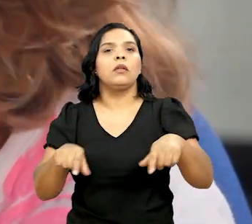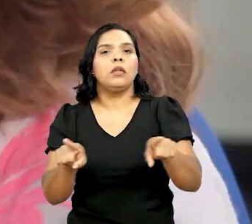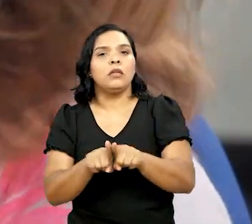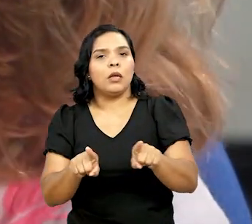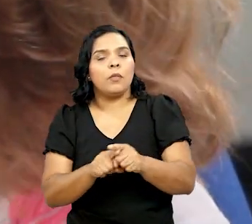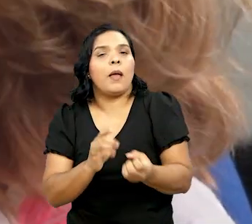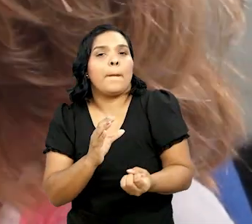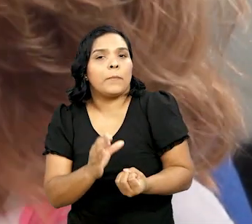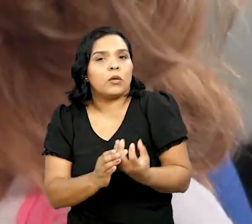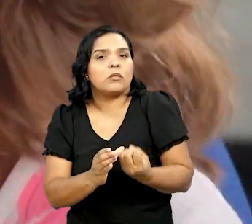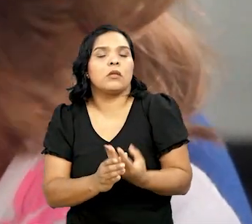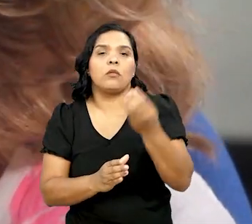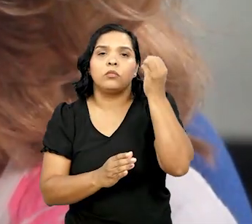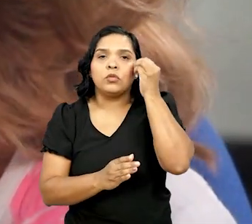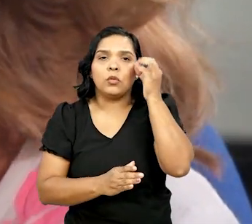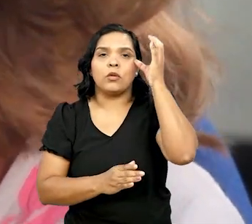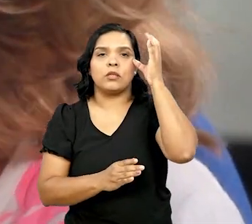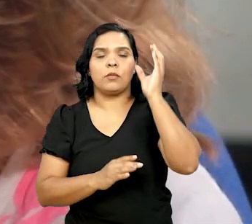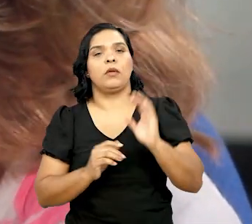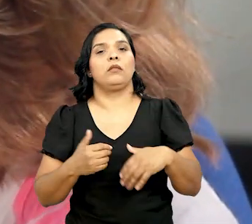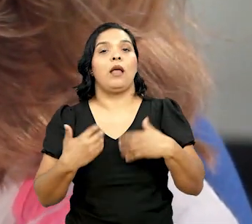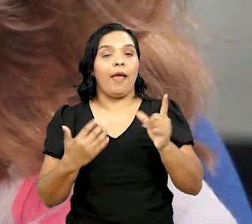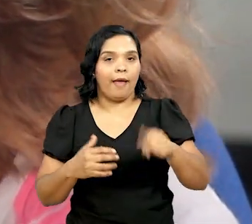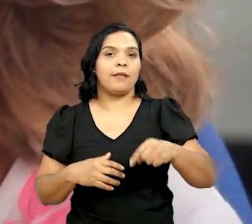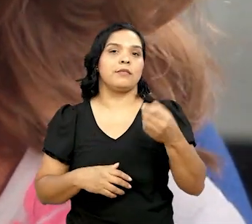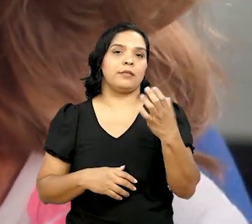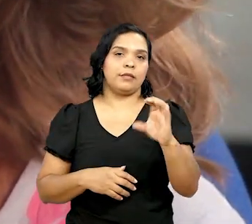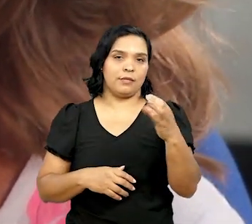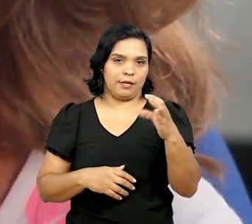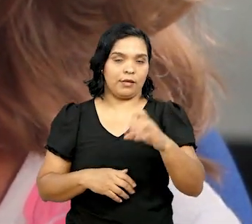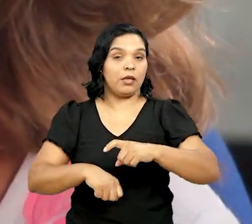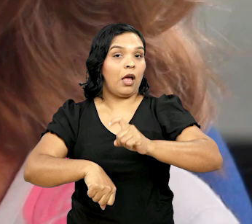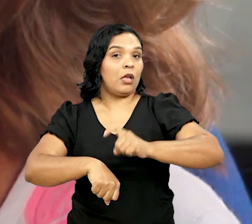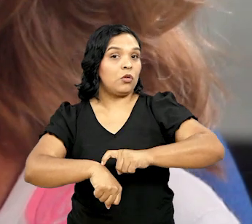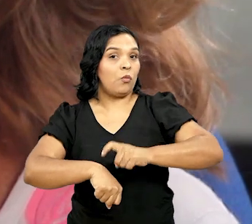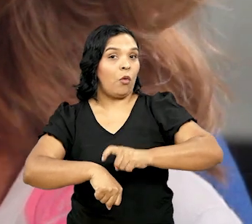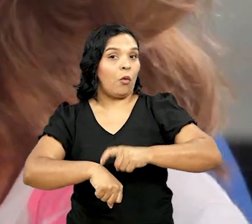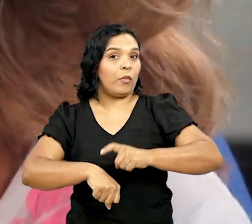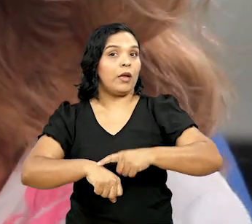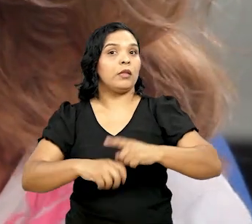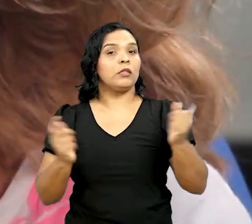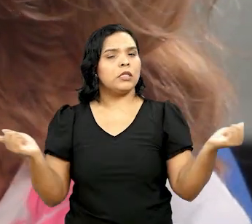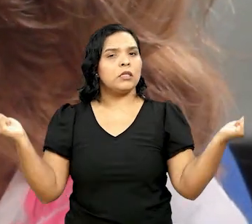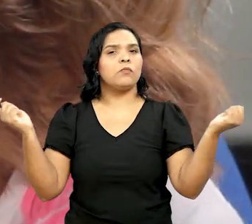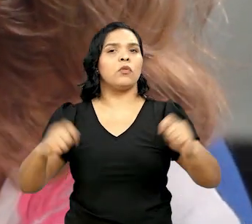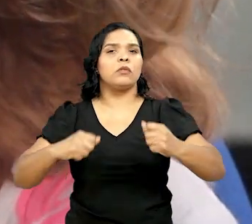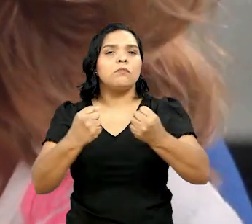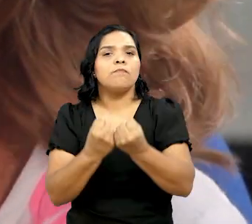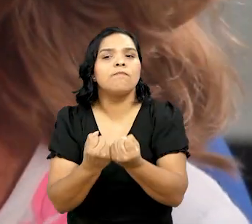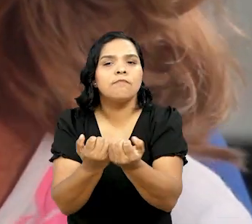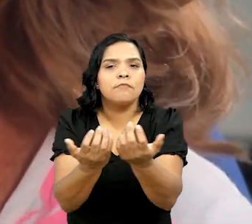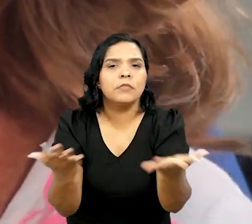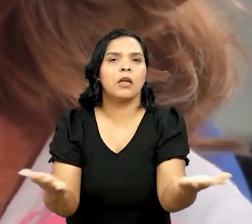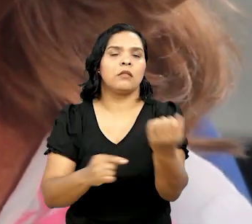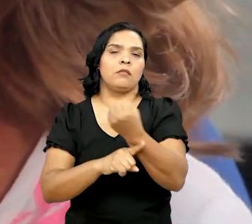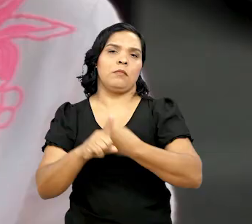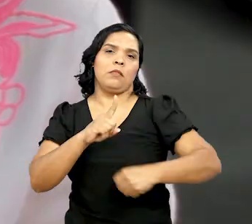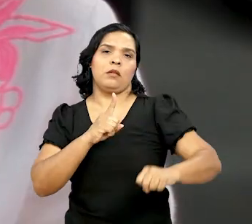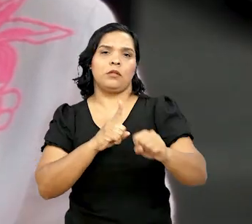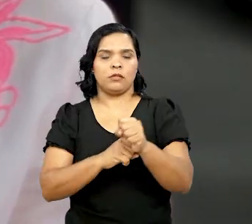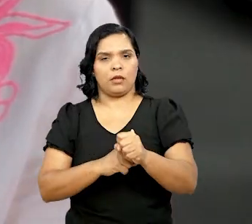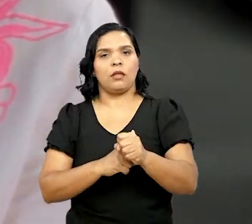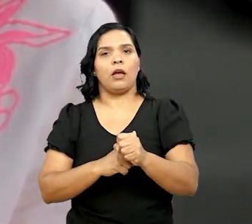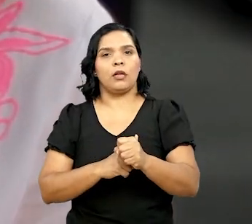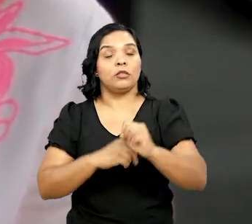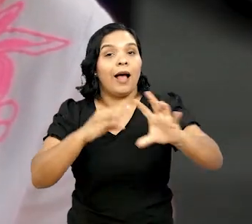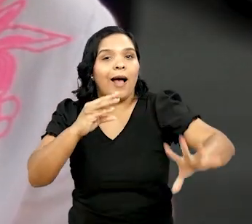e isso é produção de conhecimento, portanto, isso é ciência. E no momento em que a gente está disponibilizando isso para a sociedade,